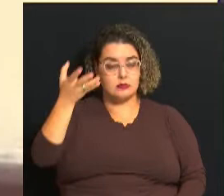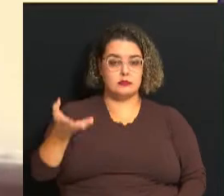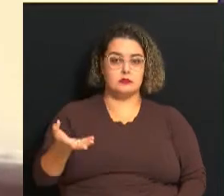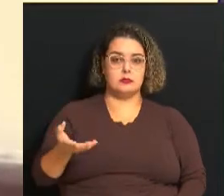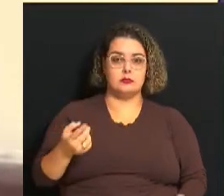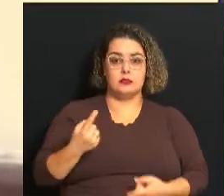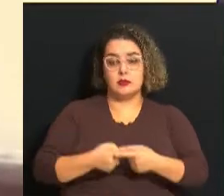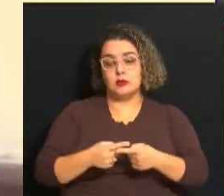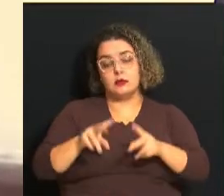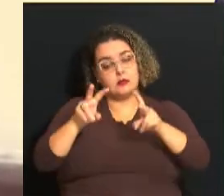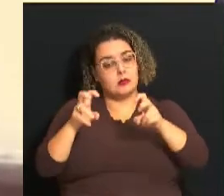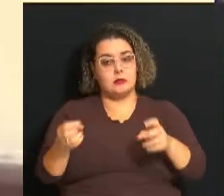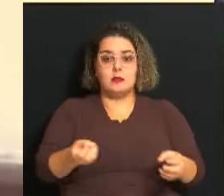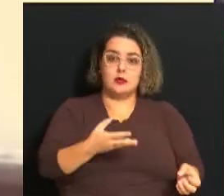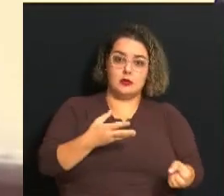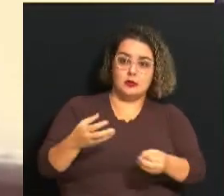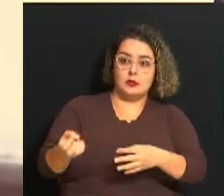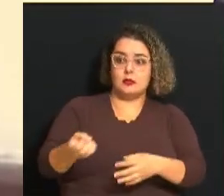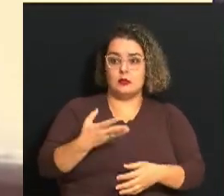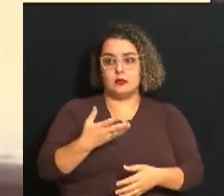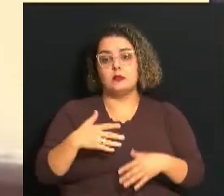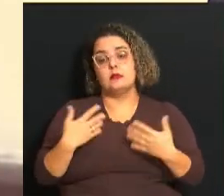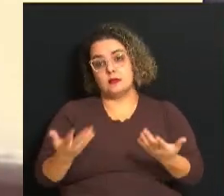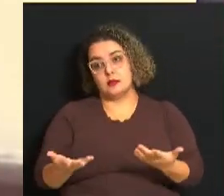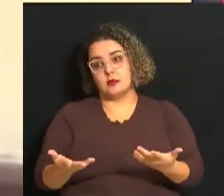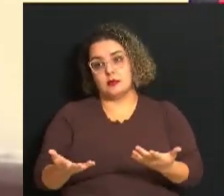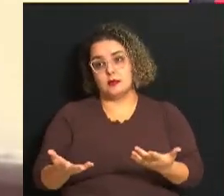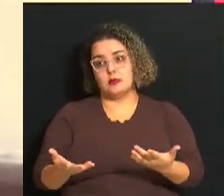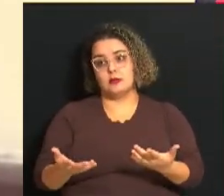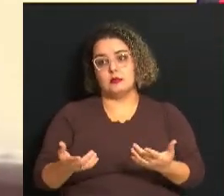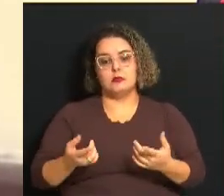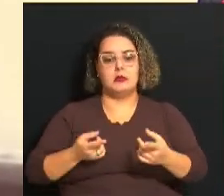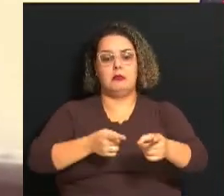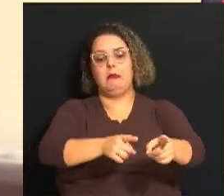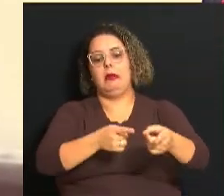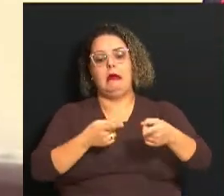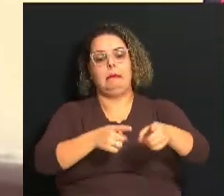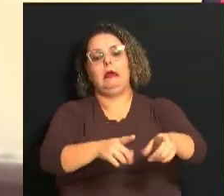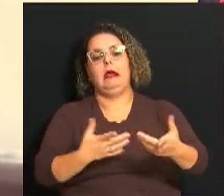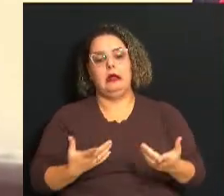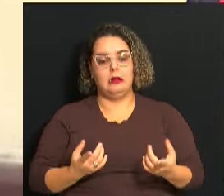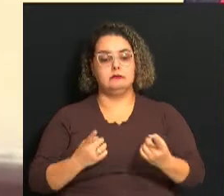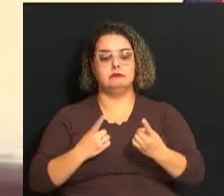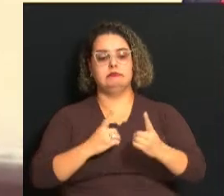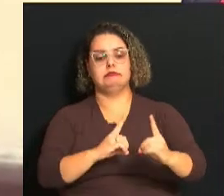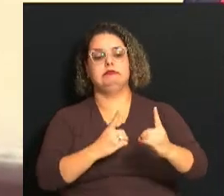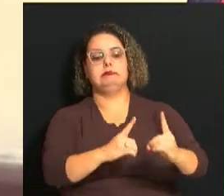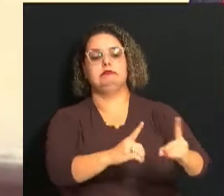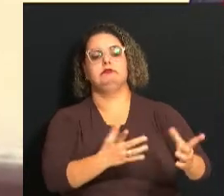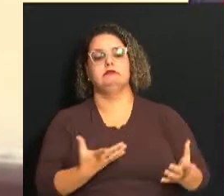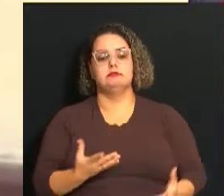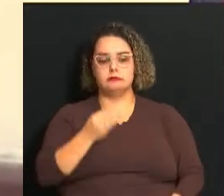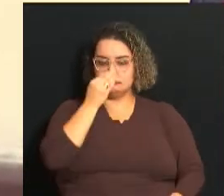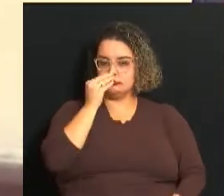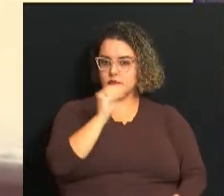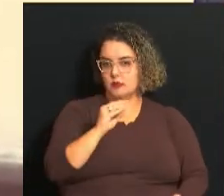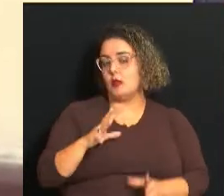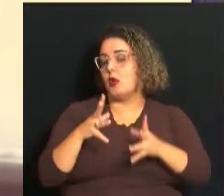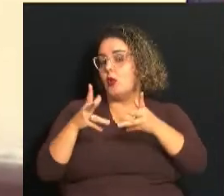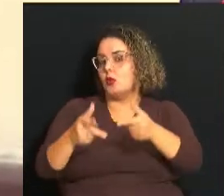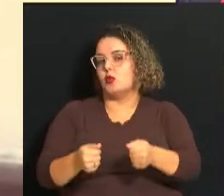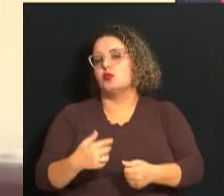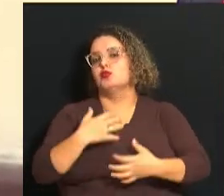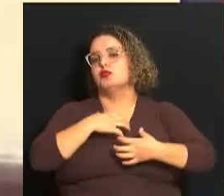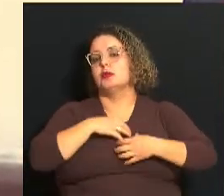moderno né o apesar da perseguição da discriminação é da toda forma de opressão